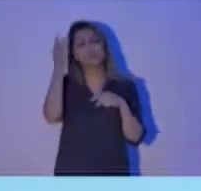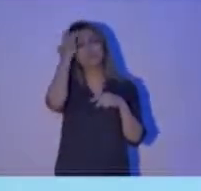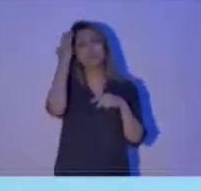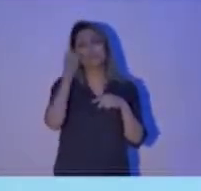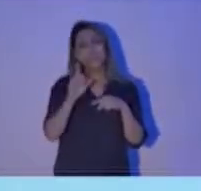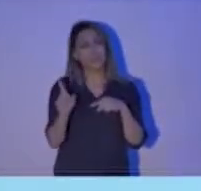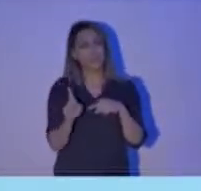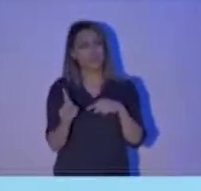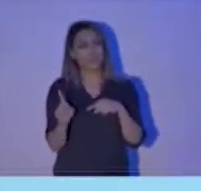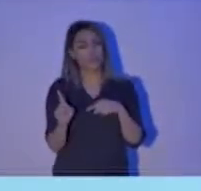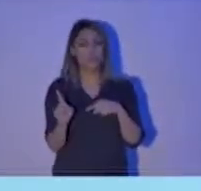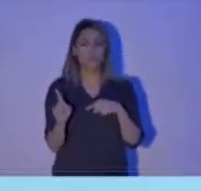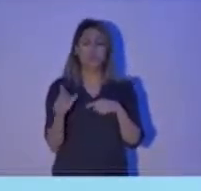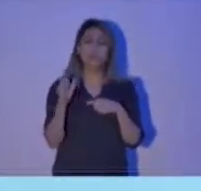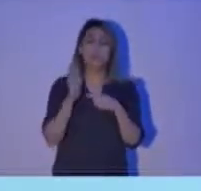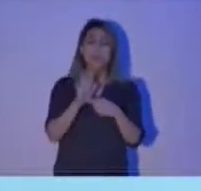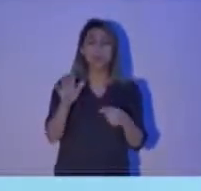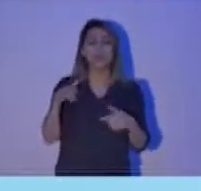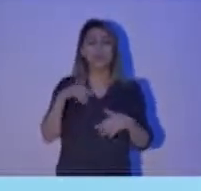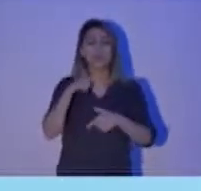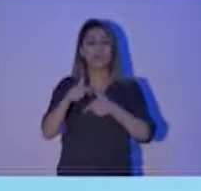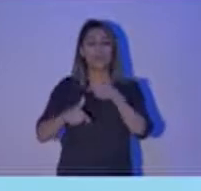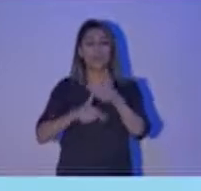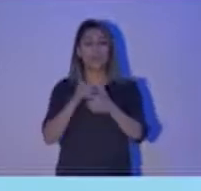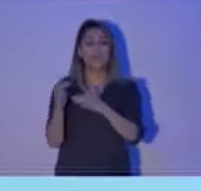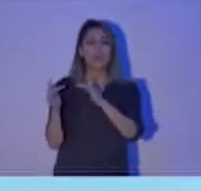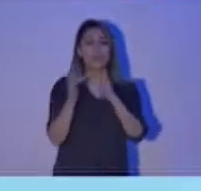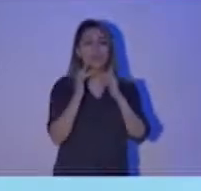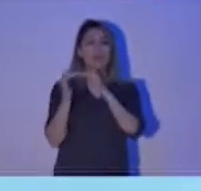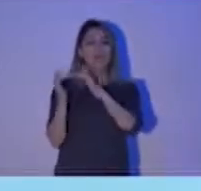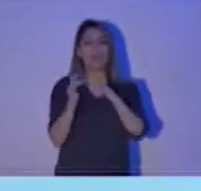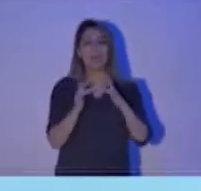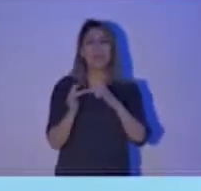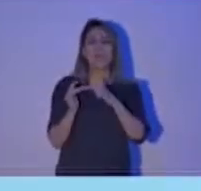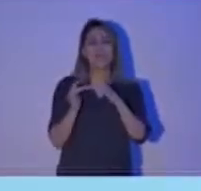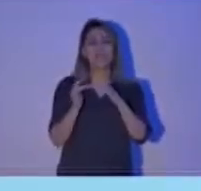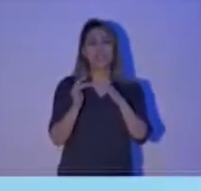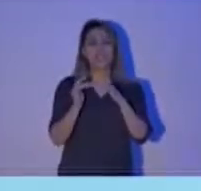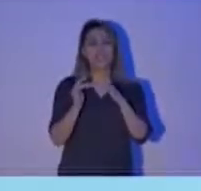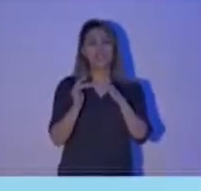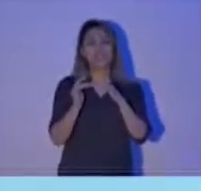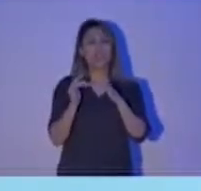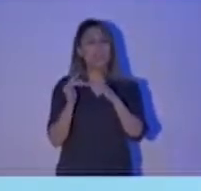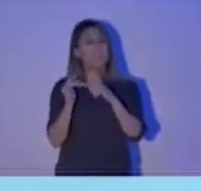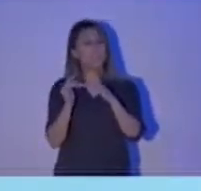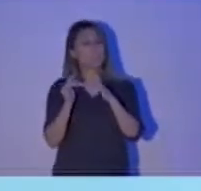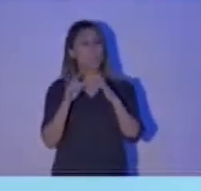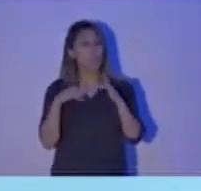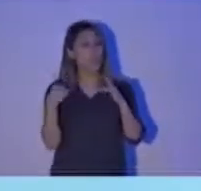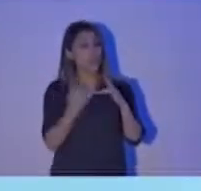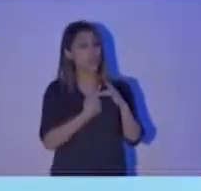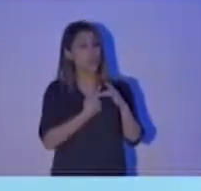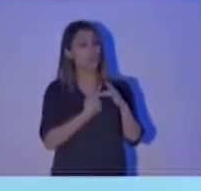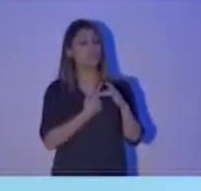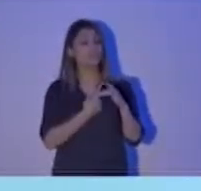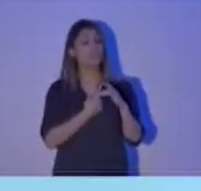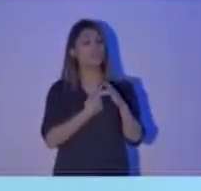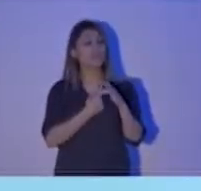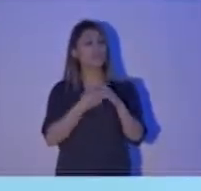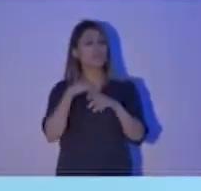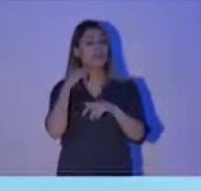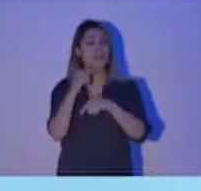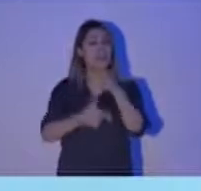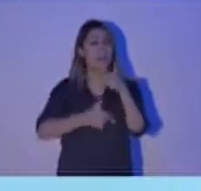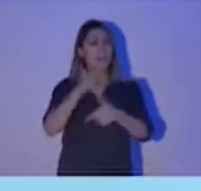trabalhar em rede. A Undime, ela passa, então, a trabalhar em rede, e nós operamos quase como uma rede